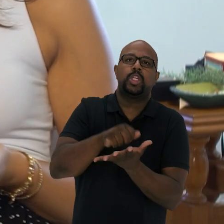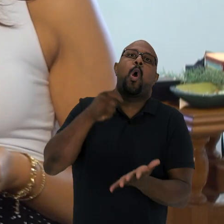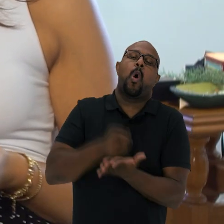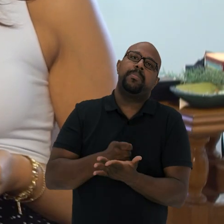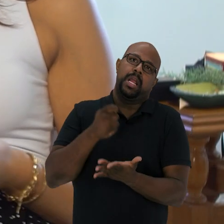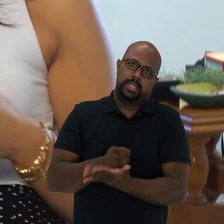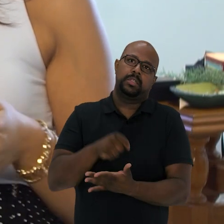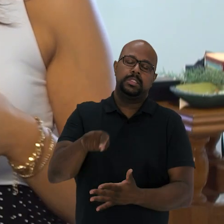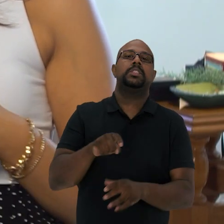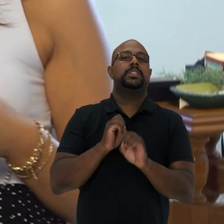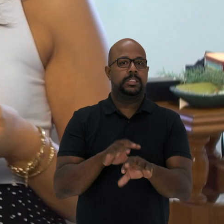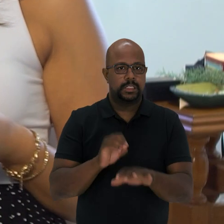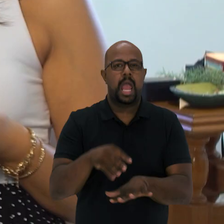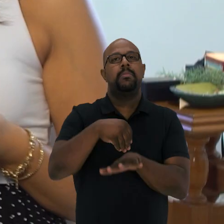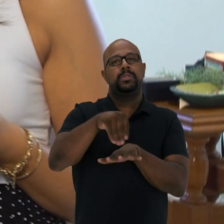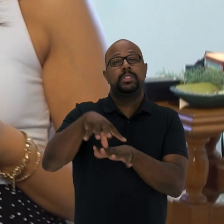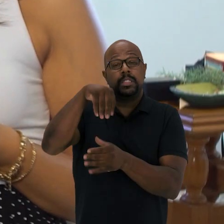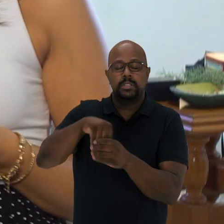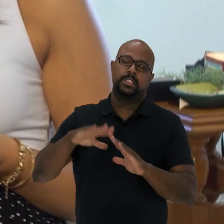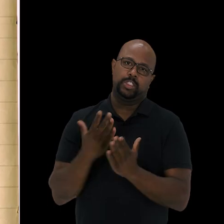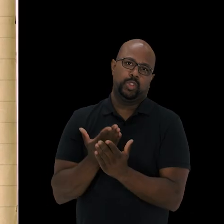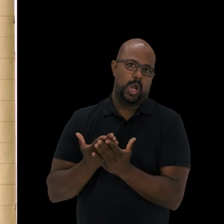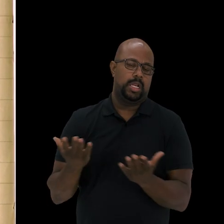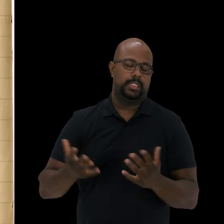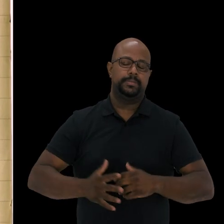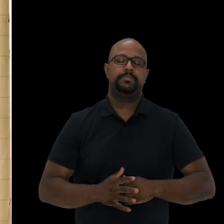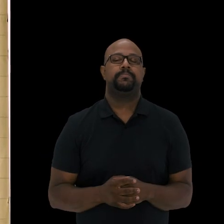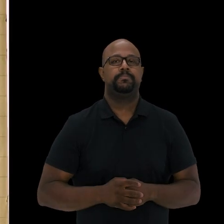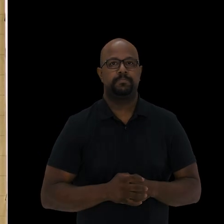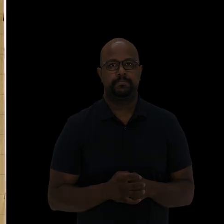da obrigatoriedade de se ensinar paleontologia nas escolas, né?